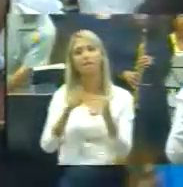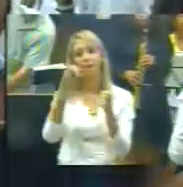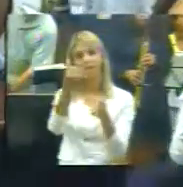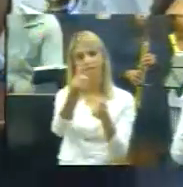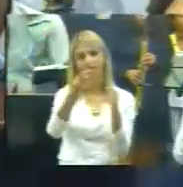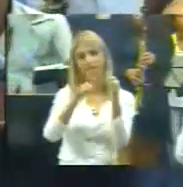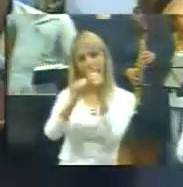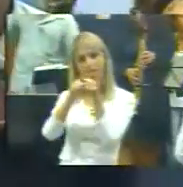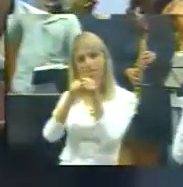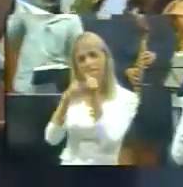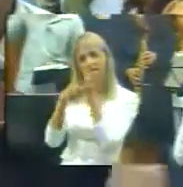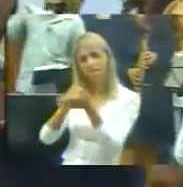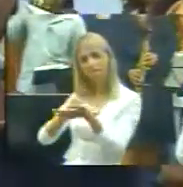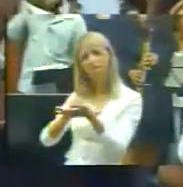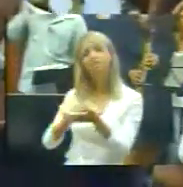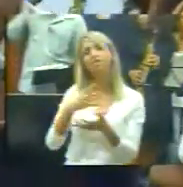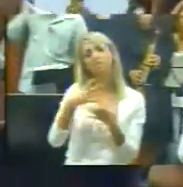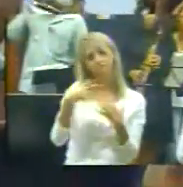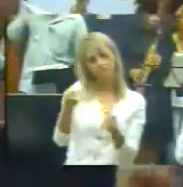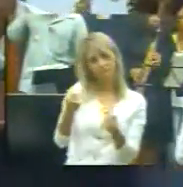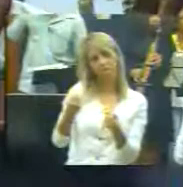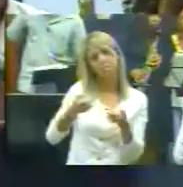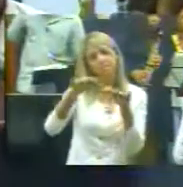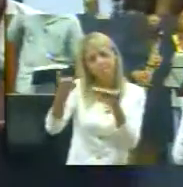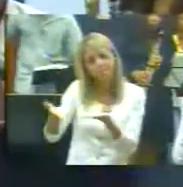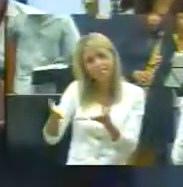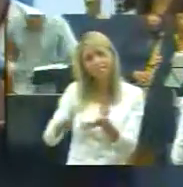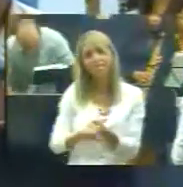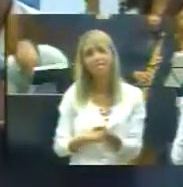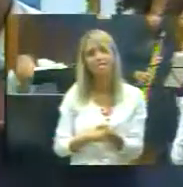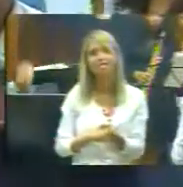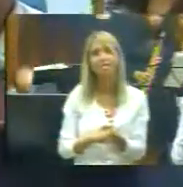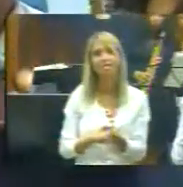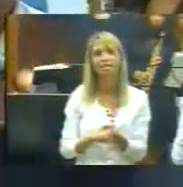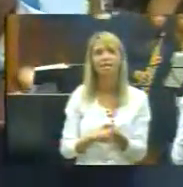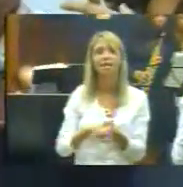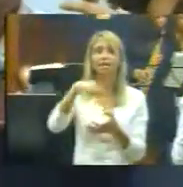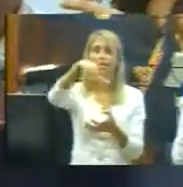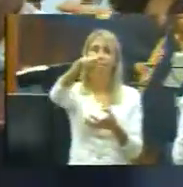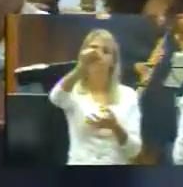atrás nos convidou para estarmos aqui. A Maiara,